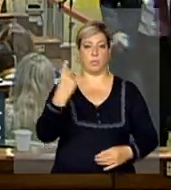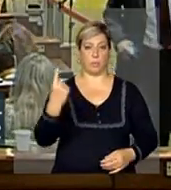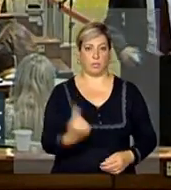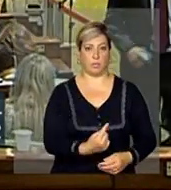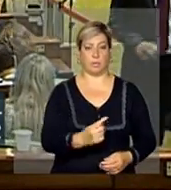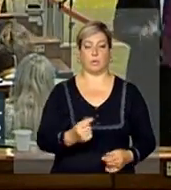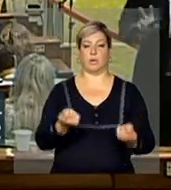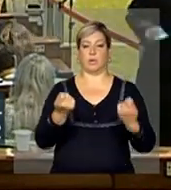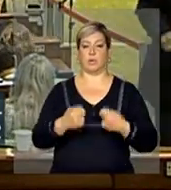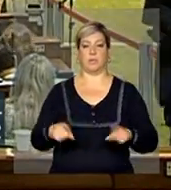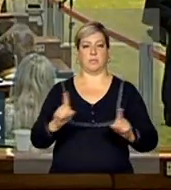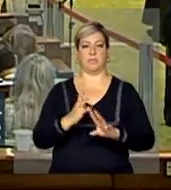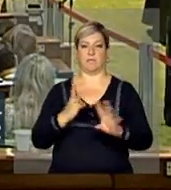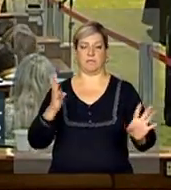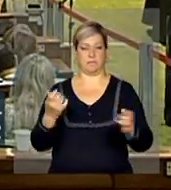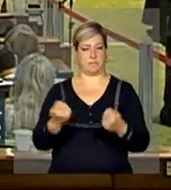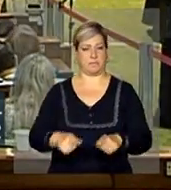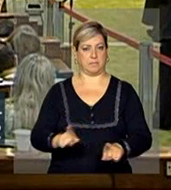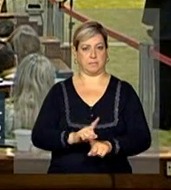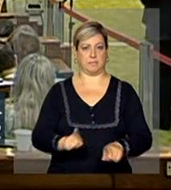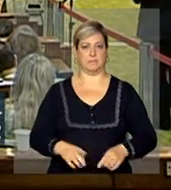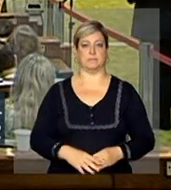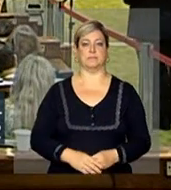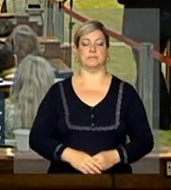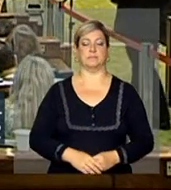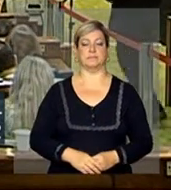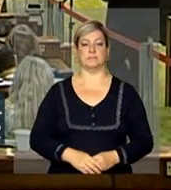havendo necessidade de formar fila.